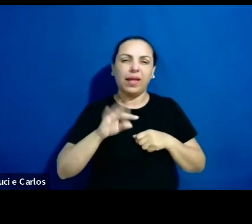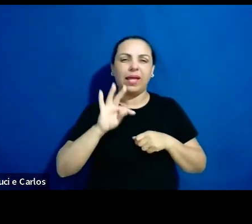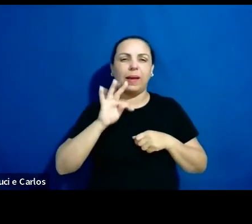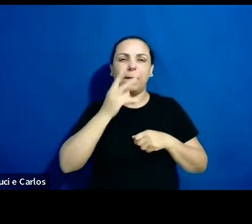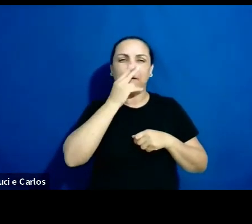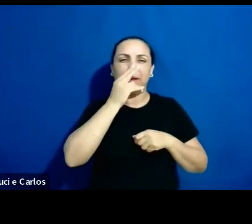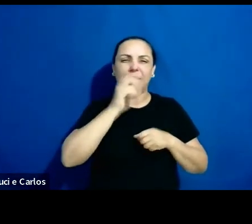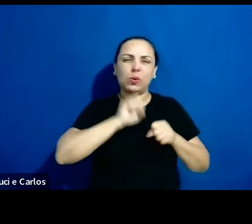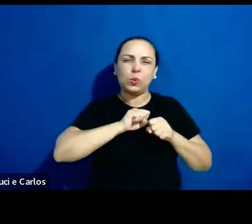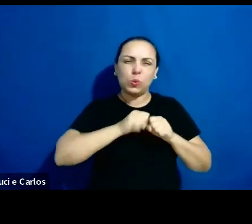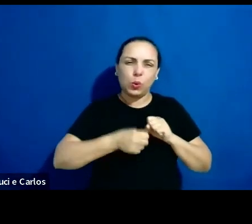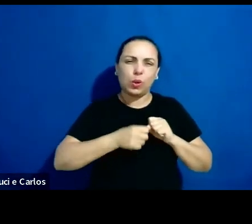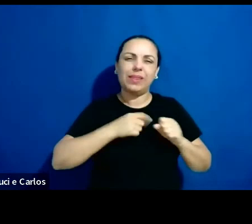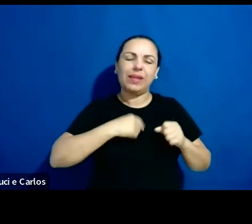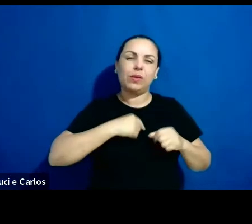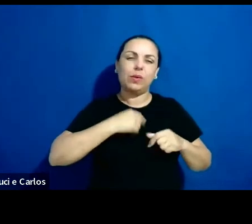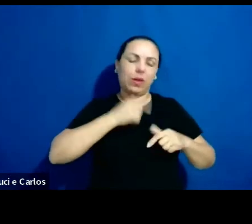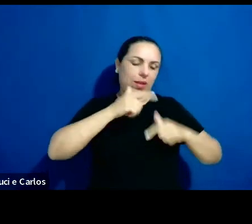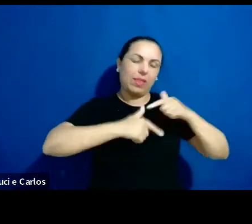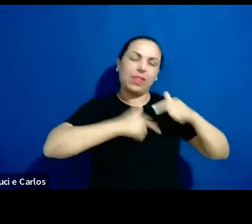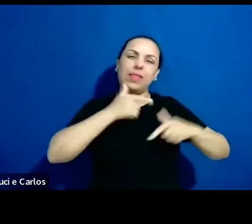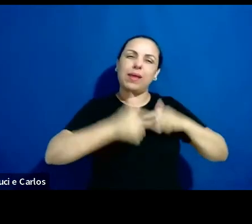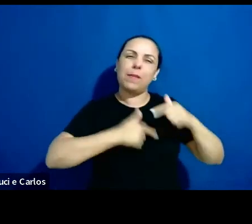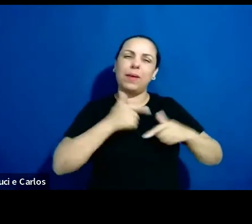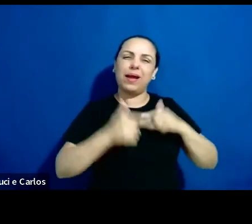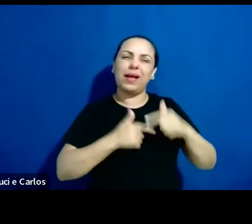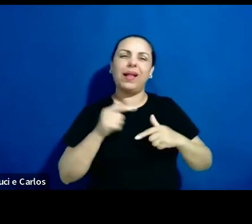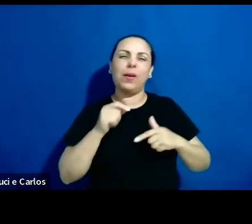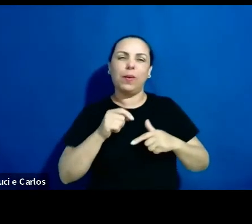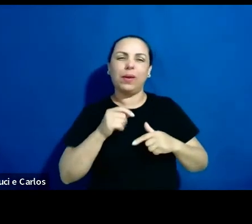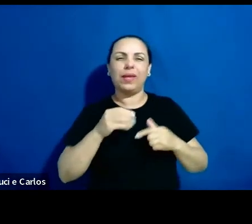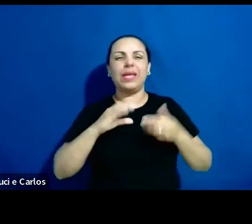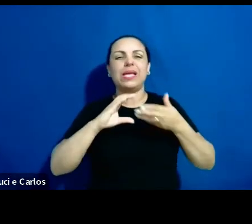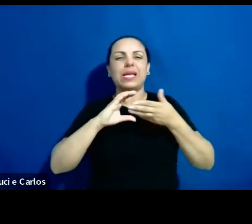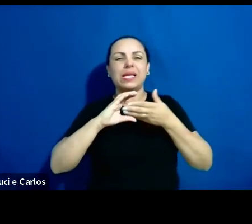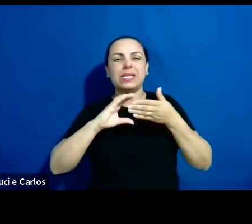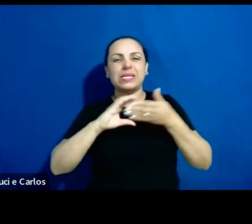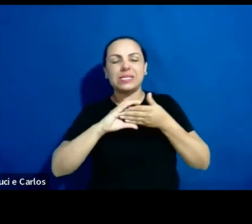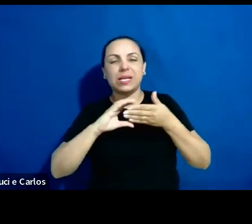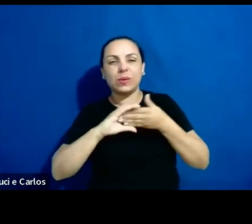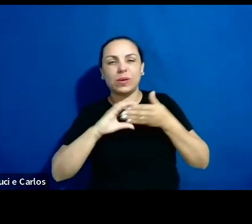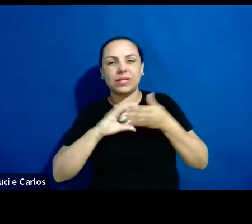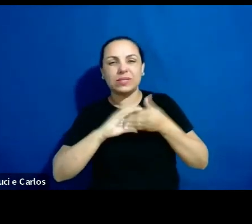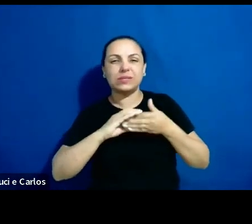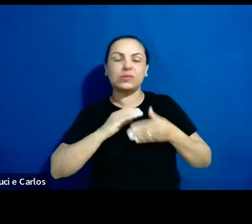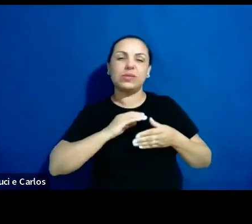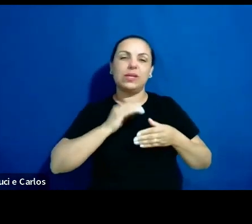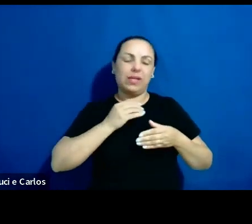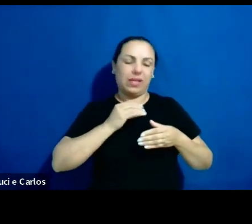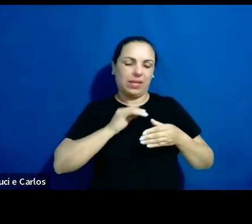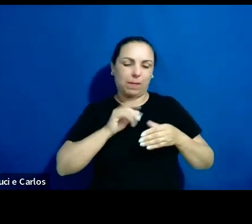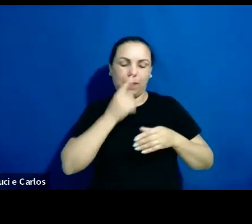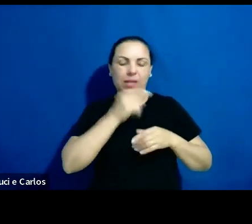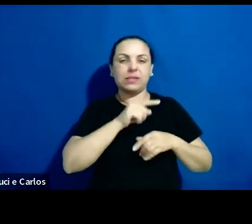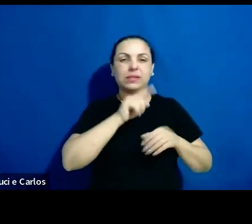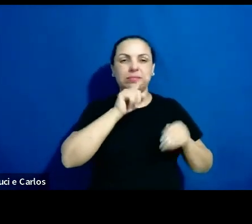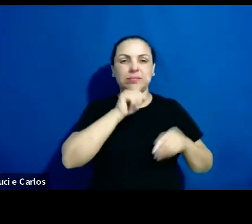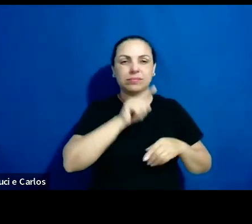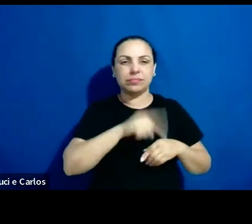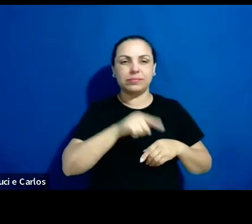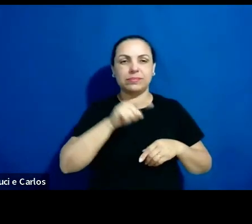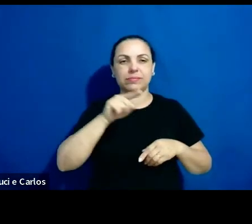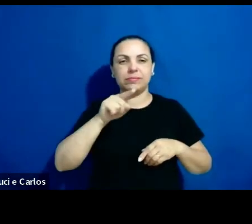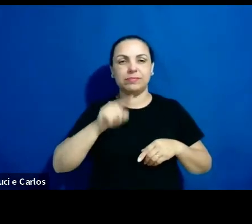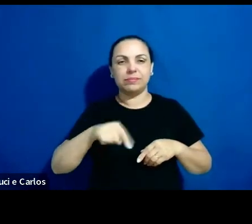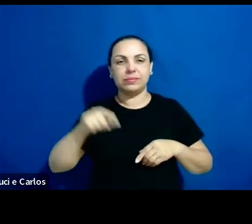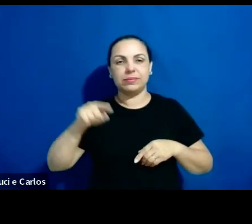sinoatrial, certo? Ele é constituído, gente, de células autorrítmicas, responsáveis por determinar